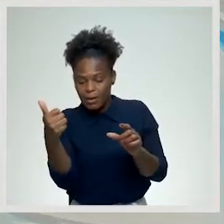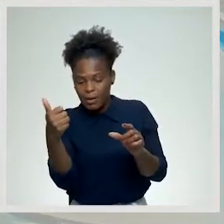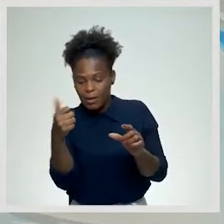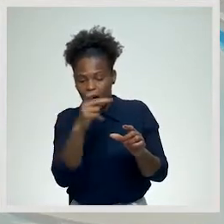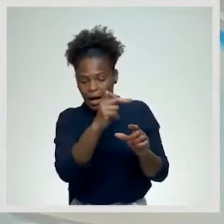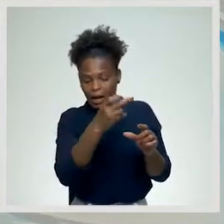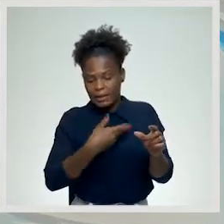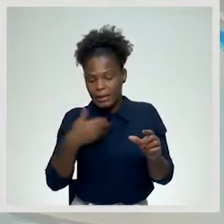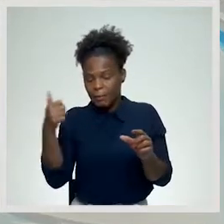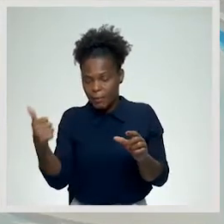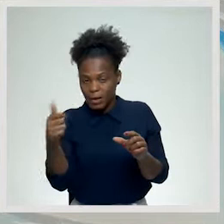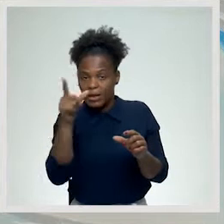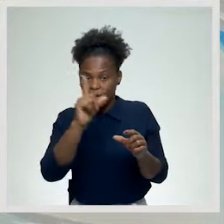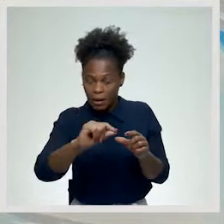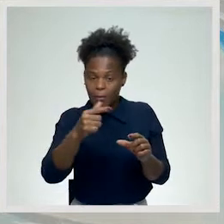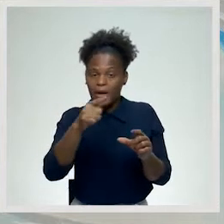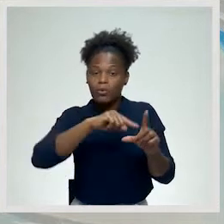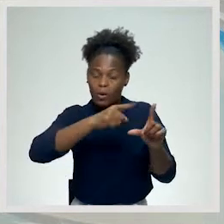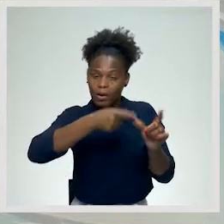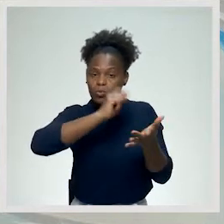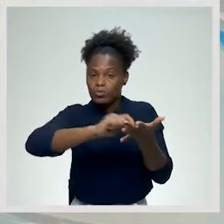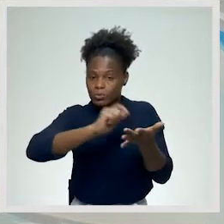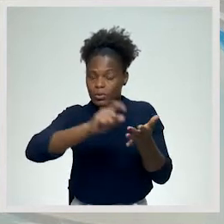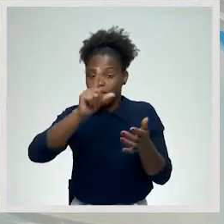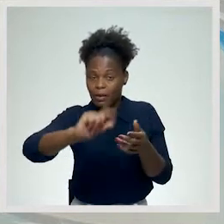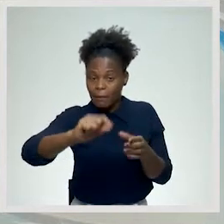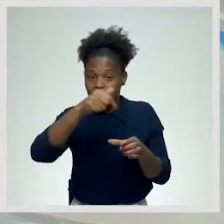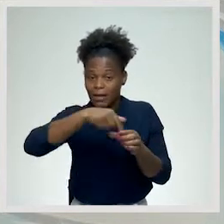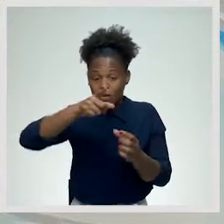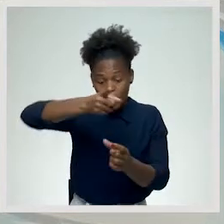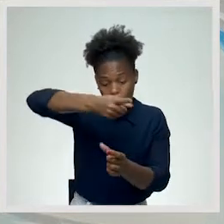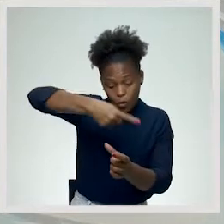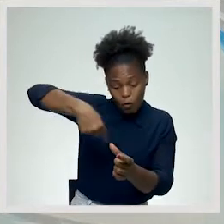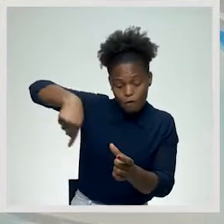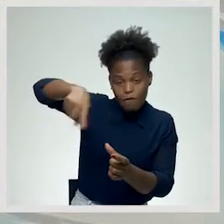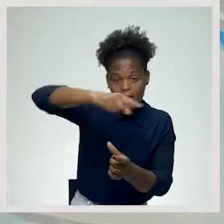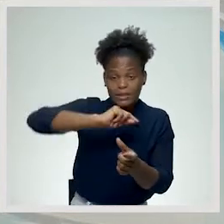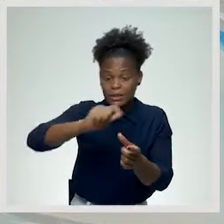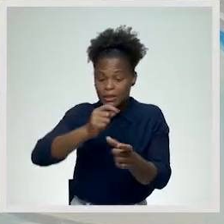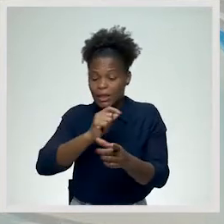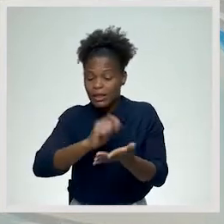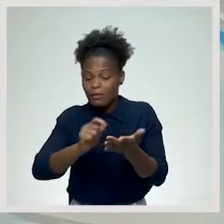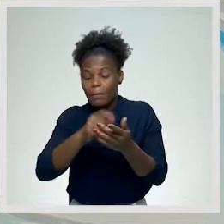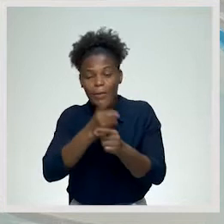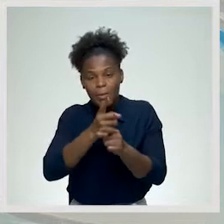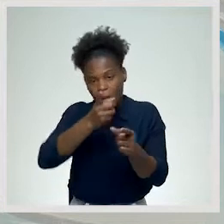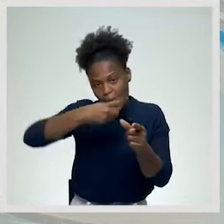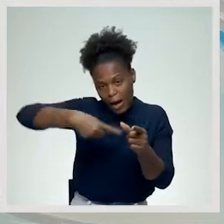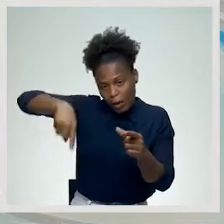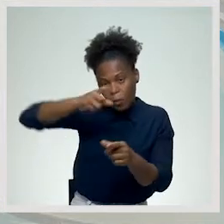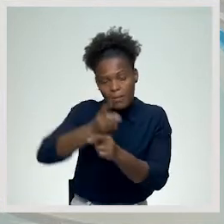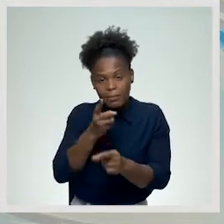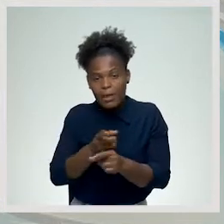ADB também é um ângulo inscrito numa circunferência, mas tem o mesmo arco